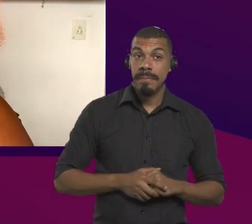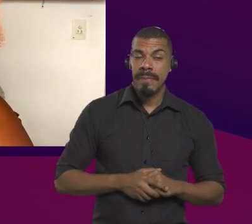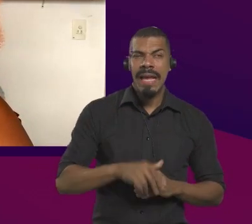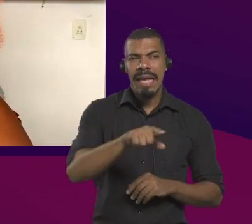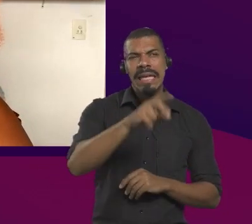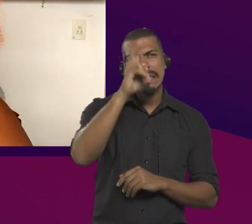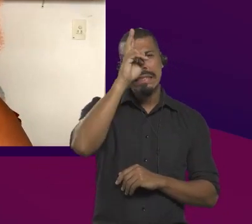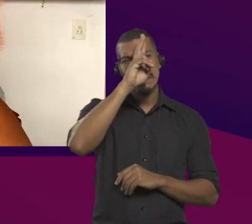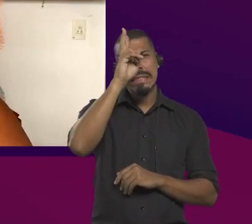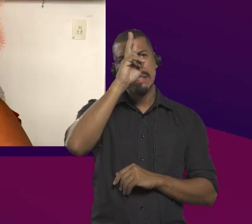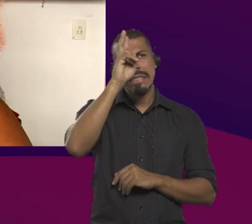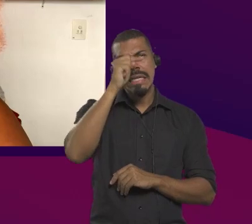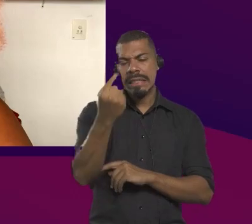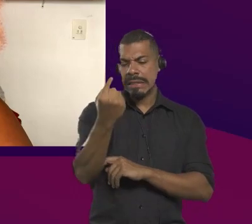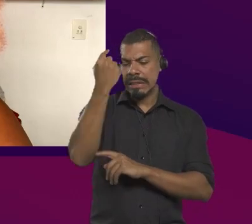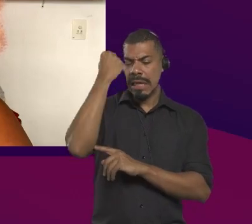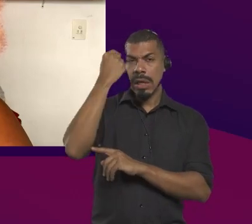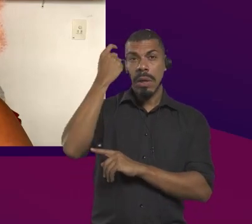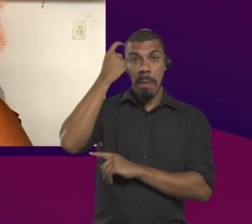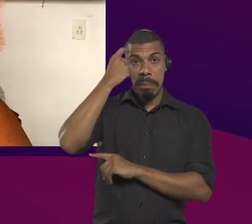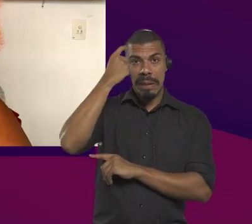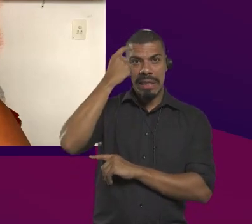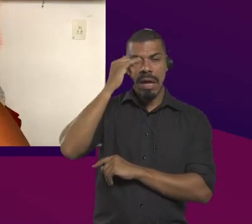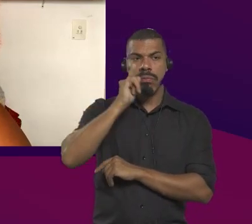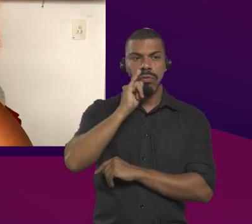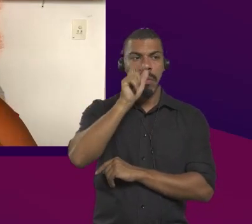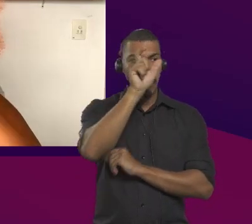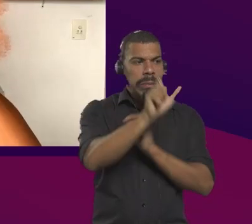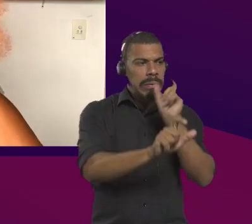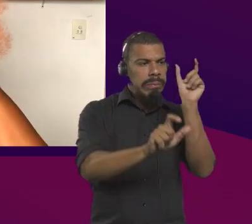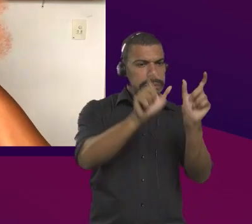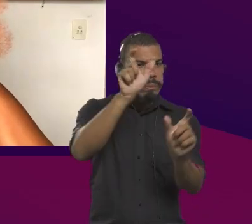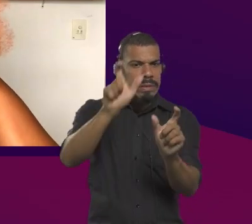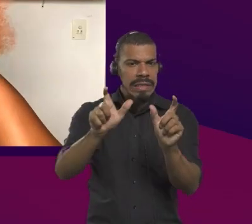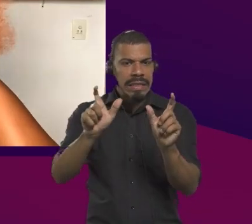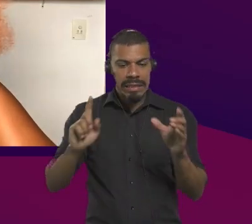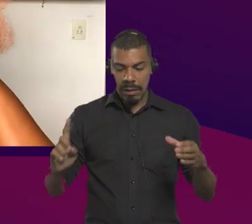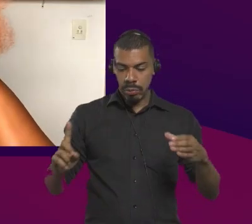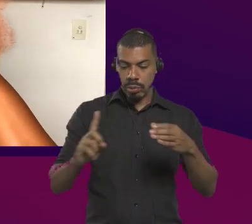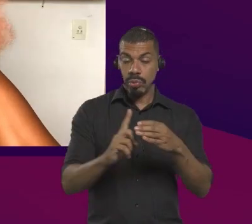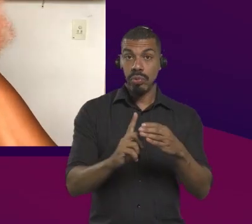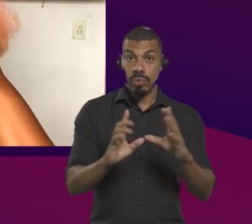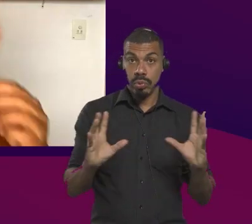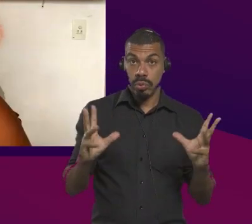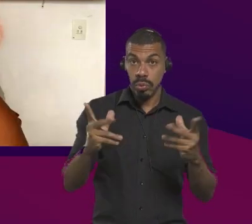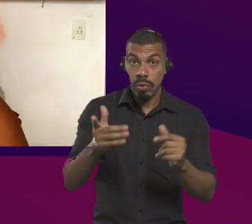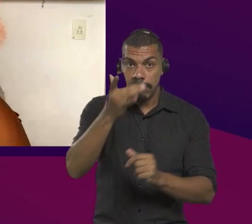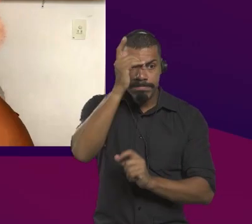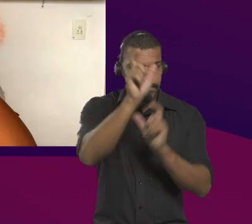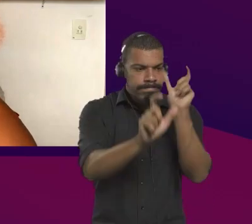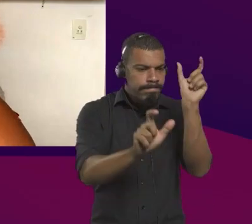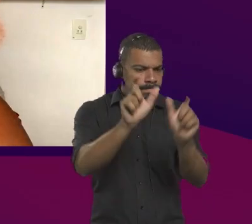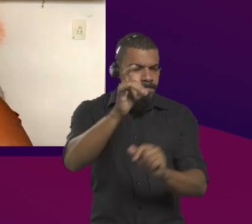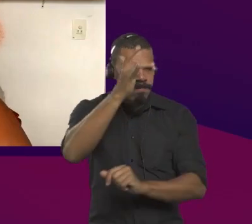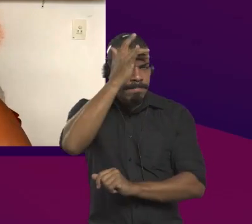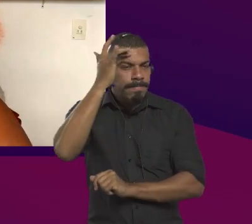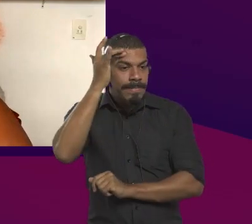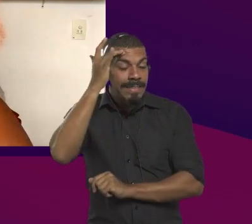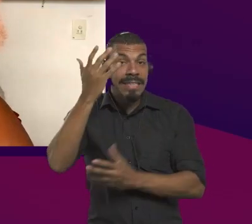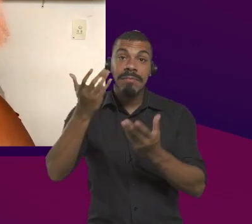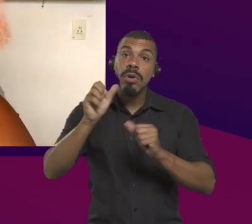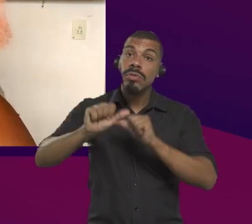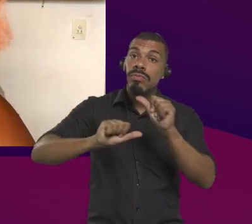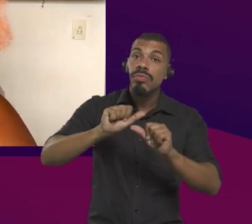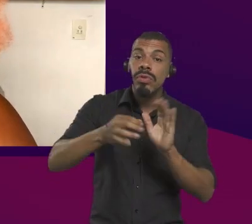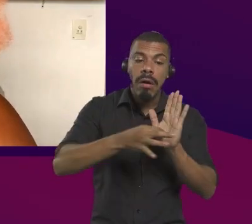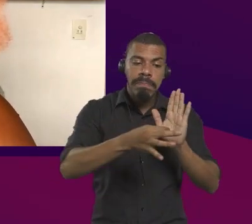lembrar de que quando a gente pensa que quando todo mundo se sente que faz parte, todo mundo, as pessoas conseguem mudar de fato. As